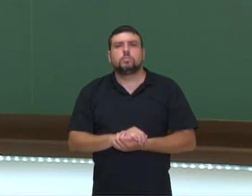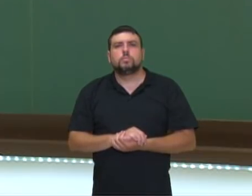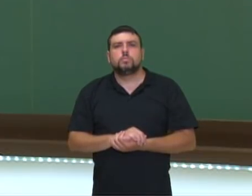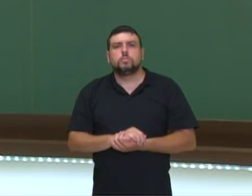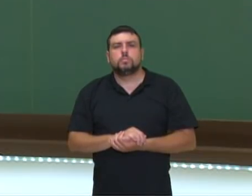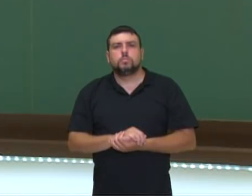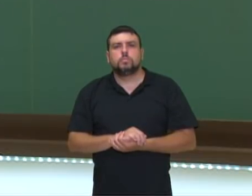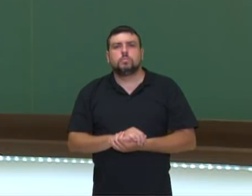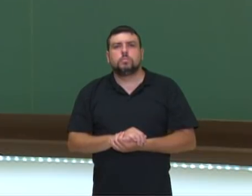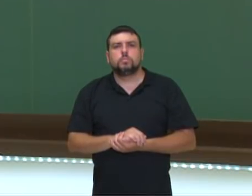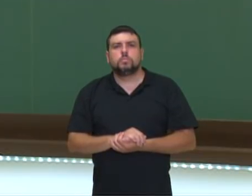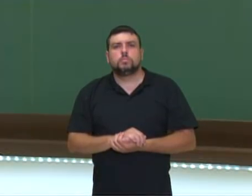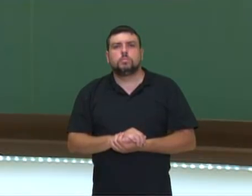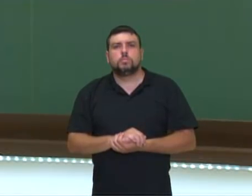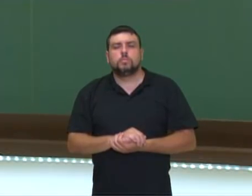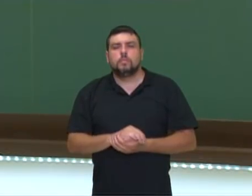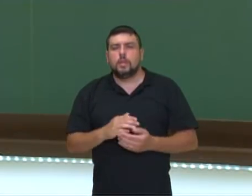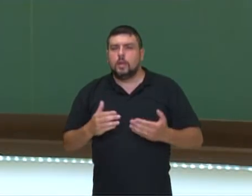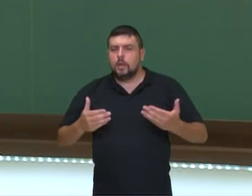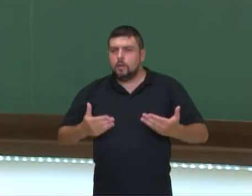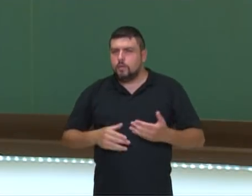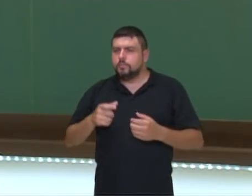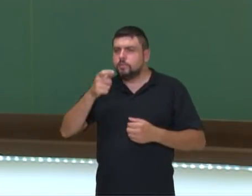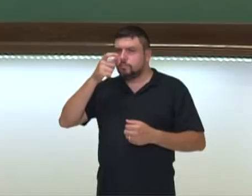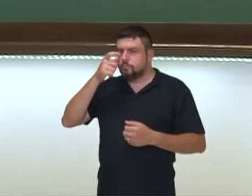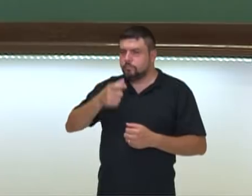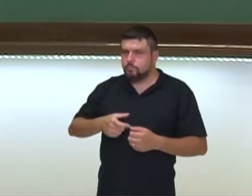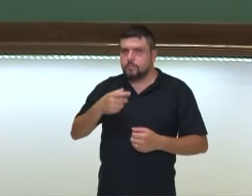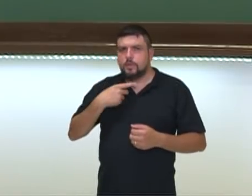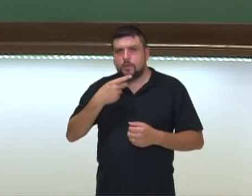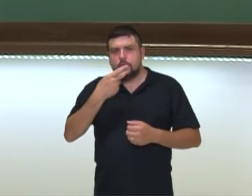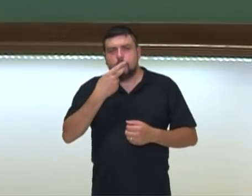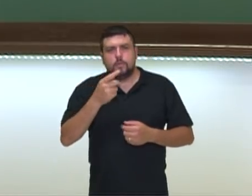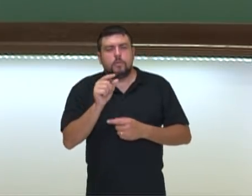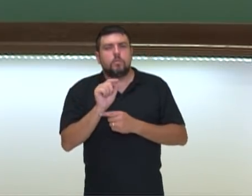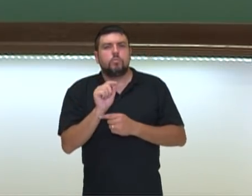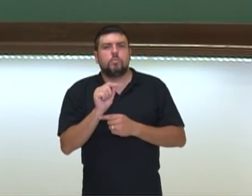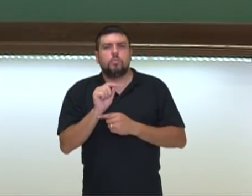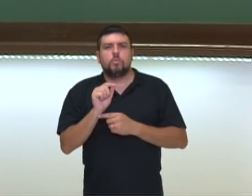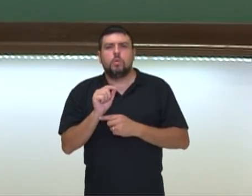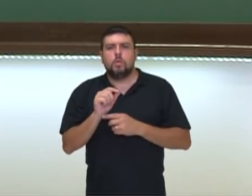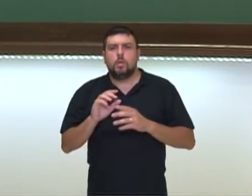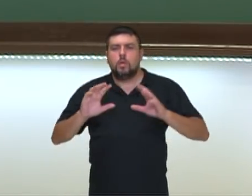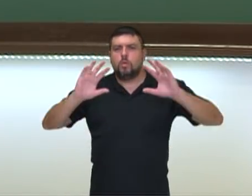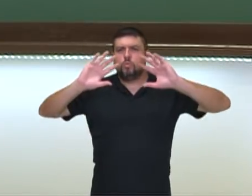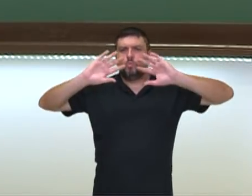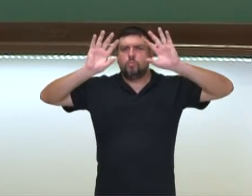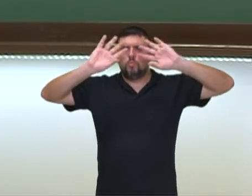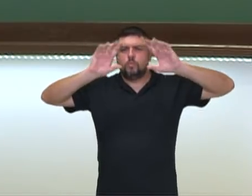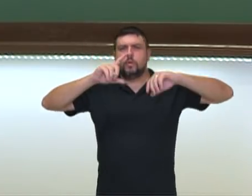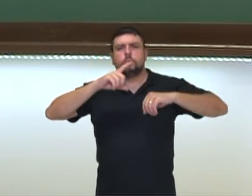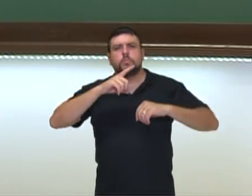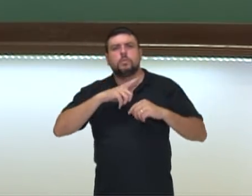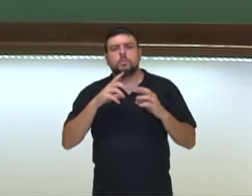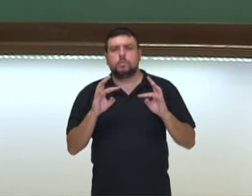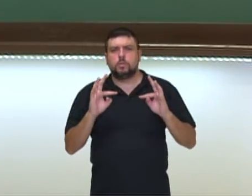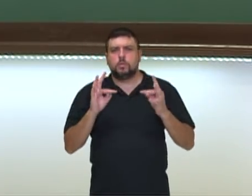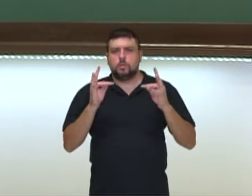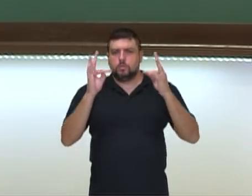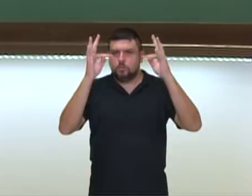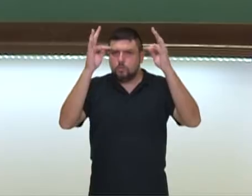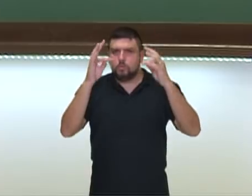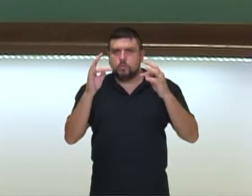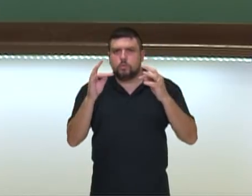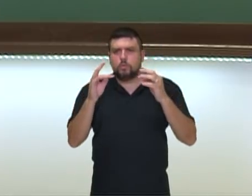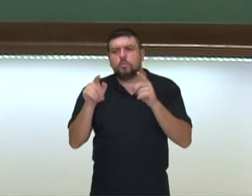Temos agora uma coisa bem interessante que podemos falar, que são as tecnologias empregadas no vôlei, não somente no vôlei, mas em outros esportes e